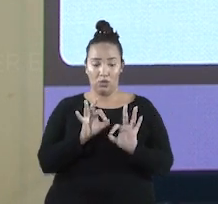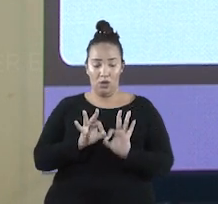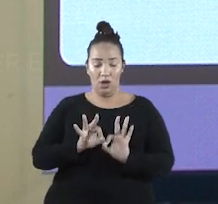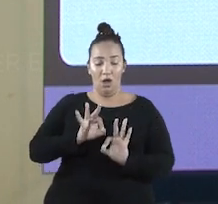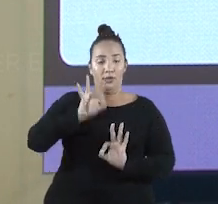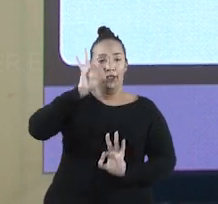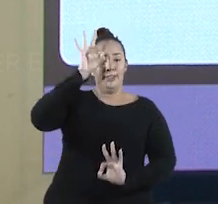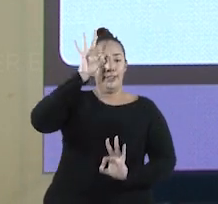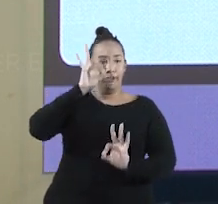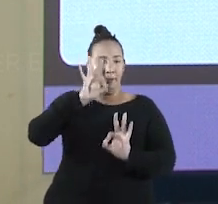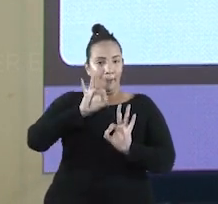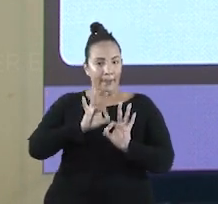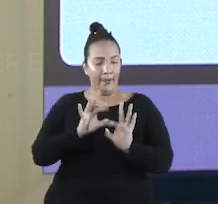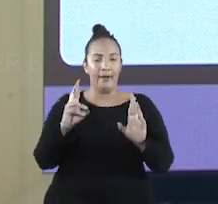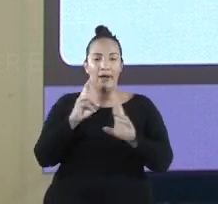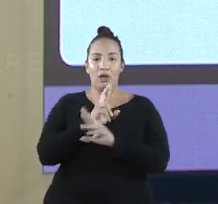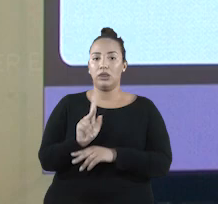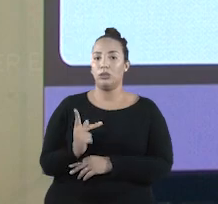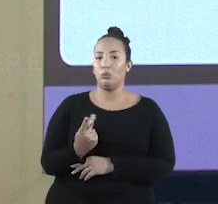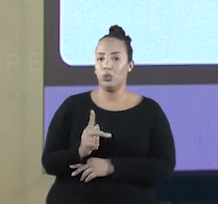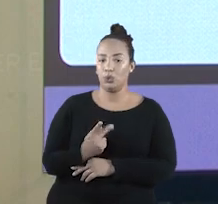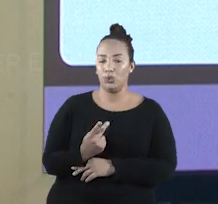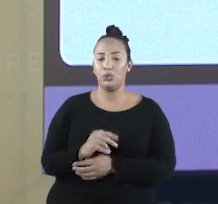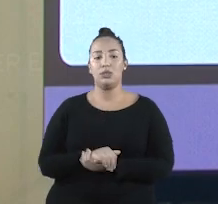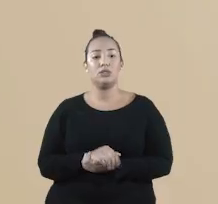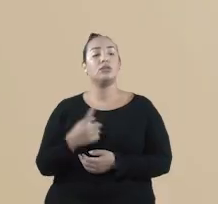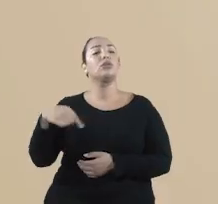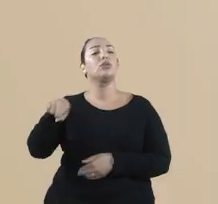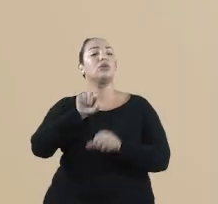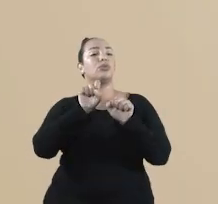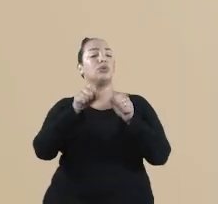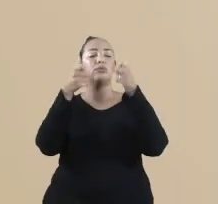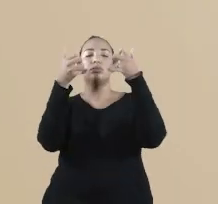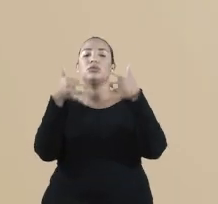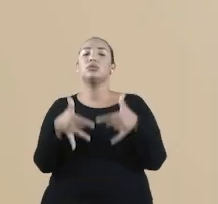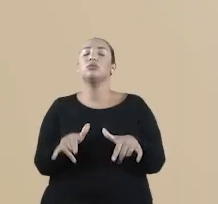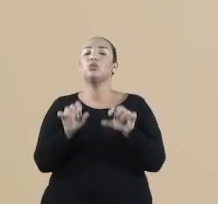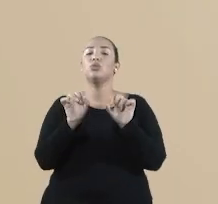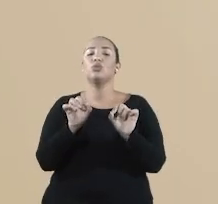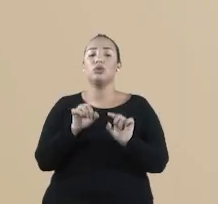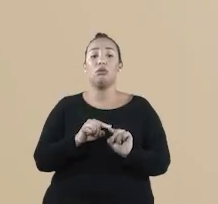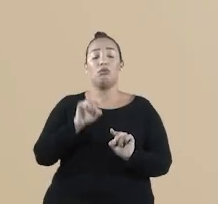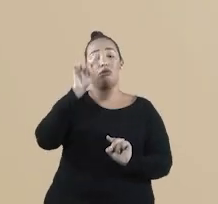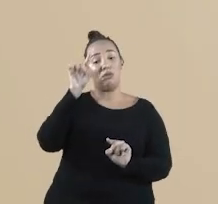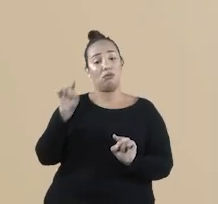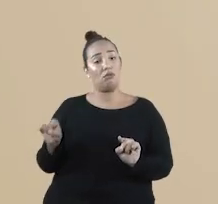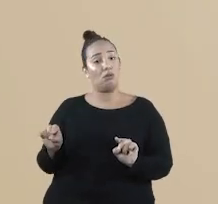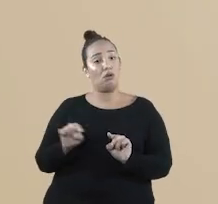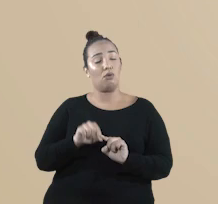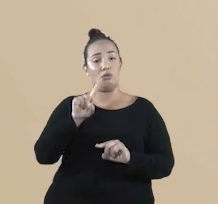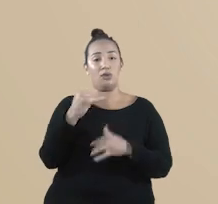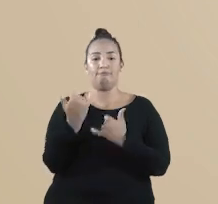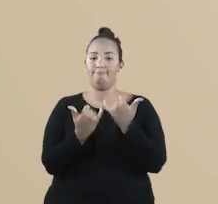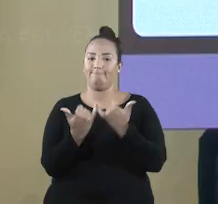pela altura relativa à hipotenusa, podemos dizer que os triângulos são semelhantes